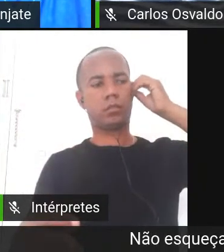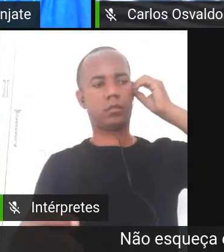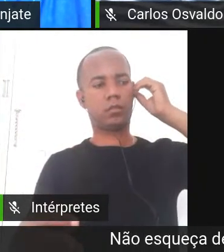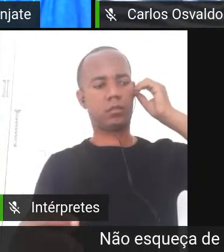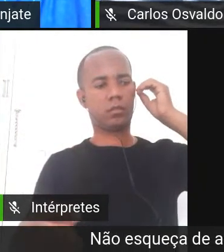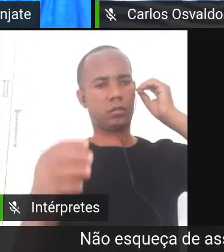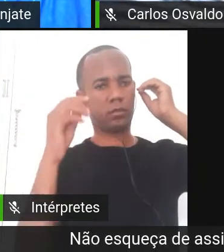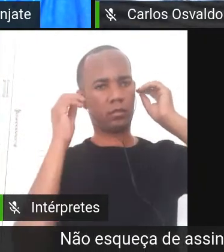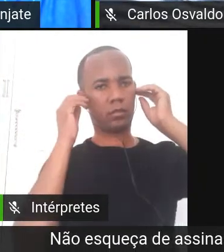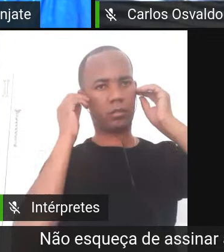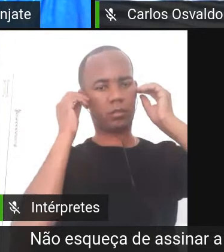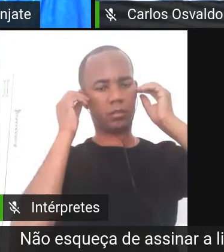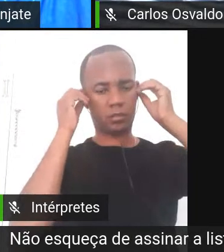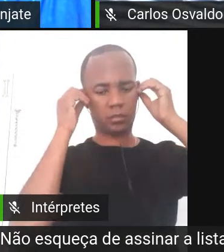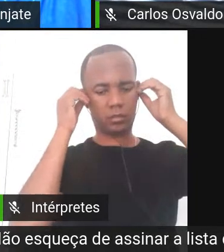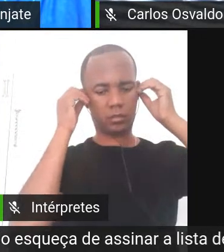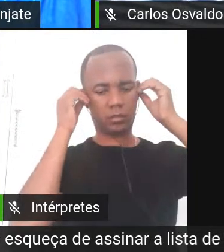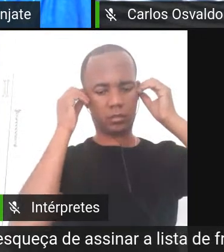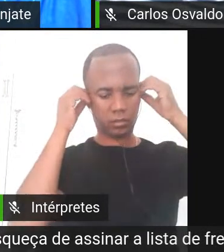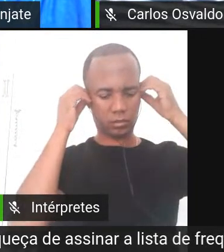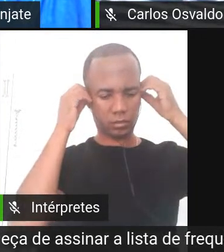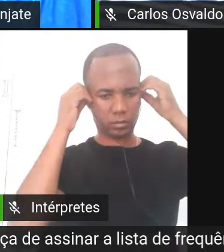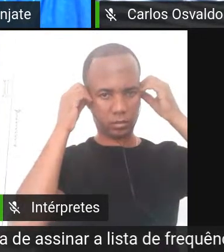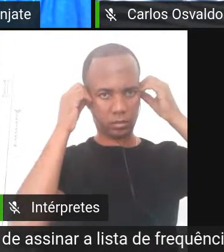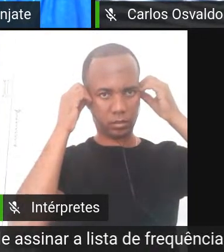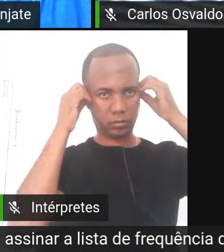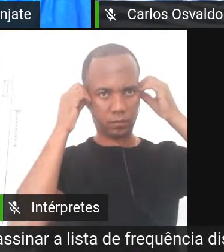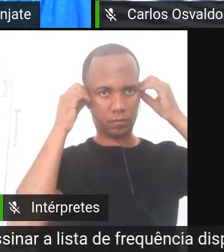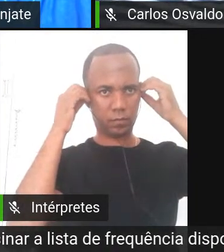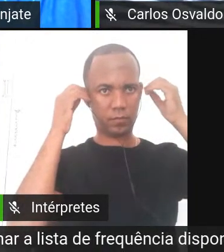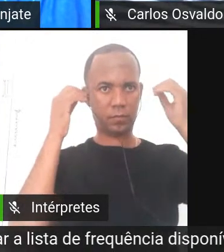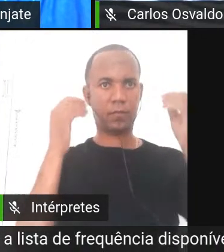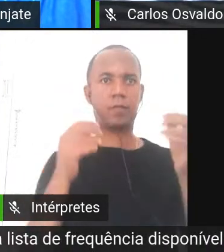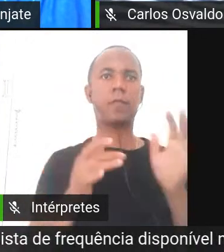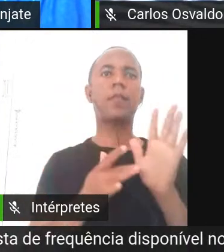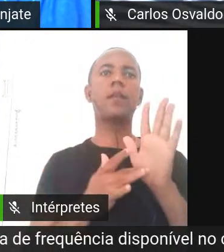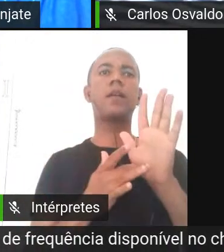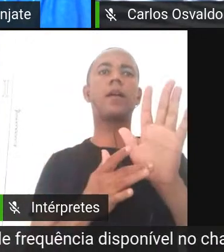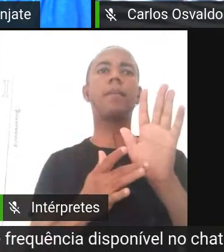Não me apresento como escritora, apresento-me sempre como contadora de histórias, é muito isso.